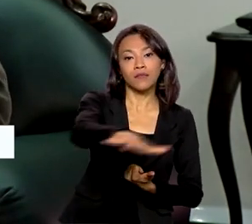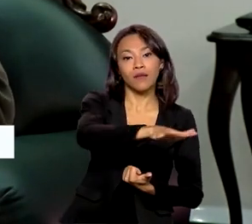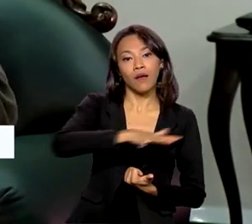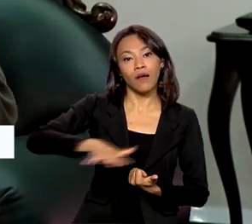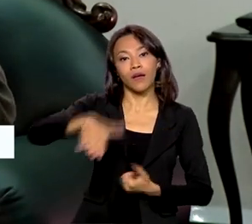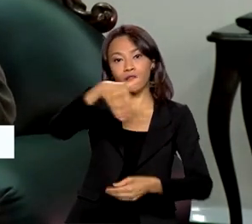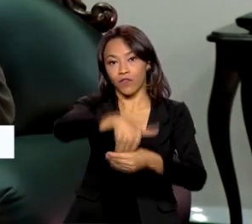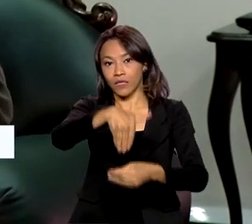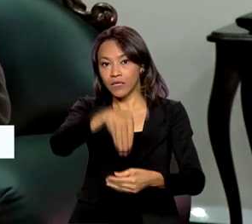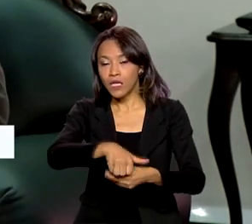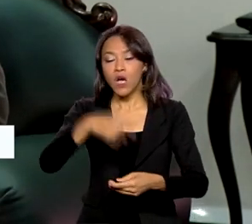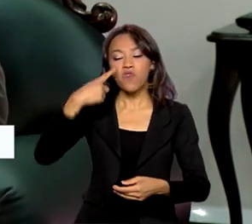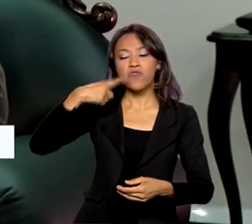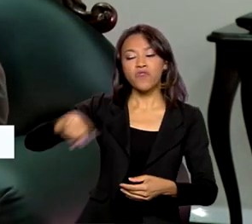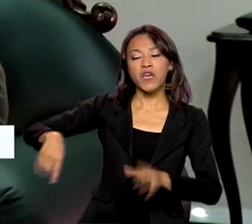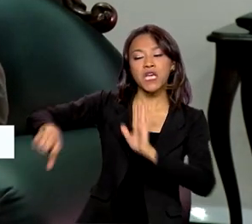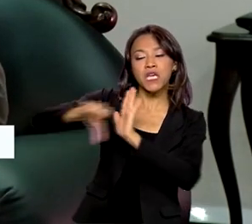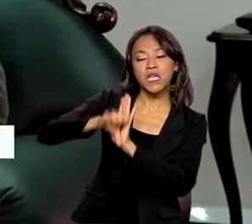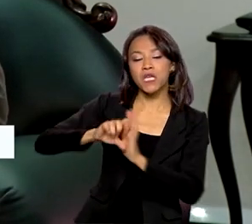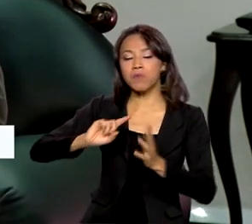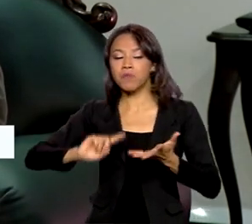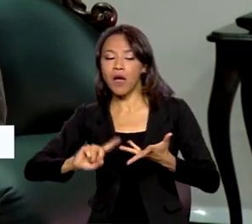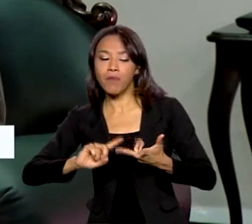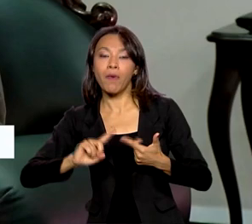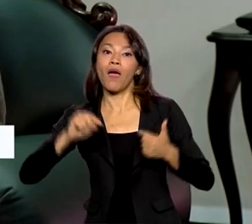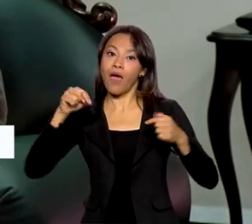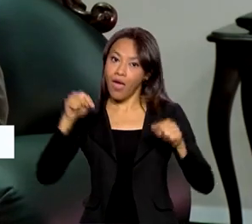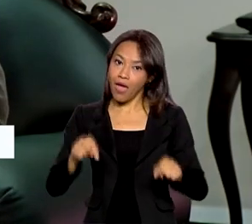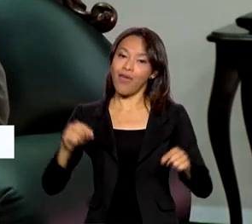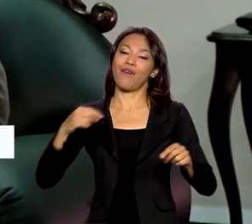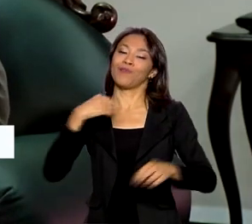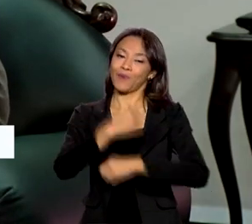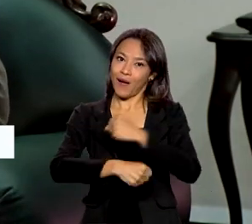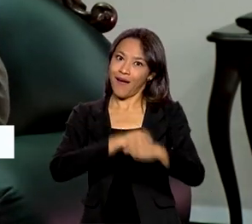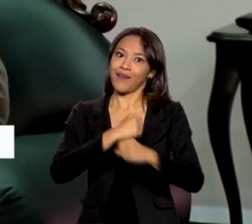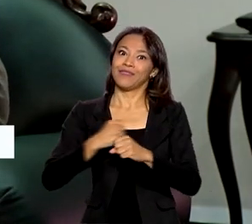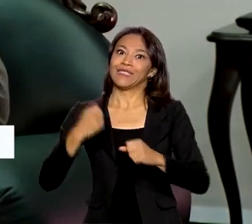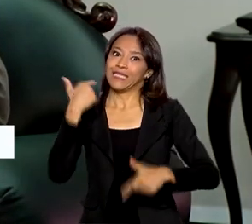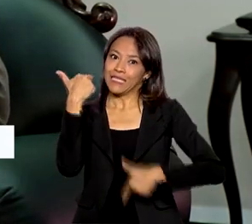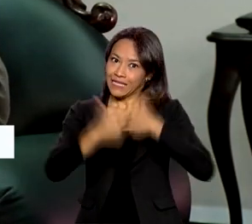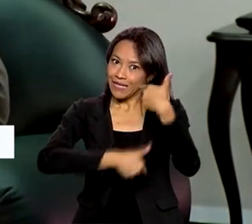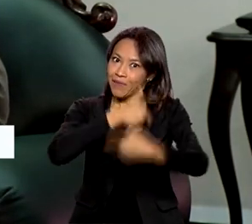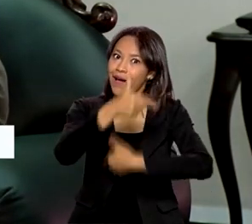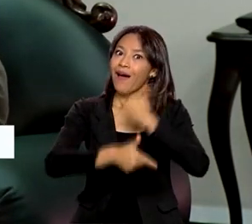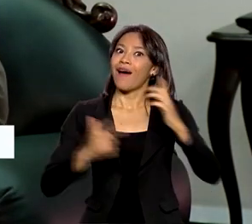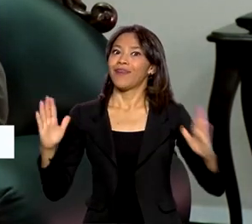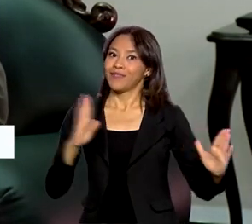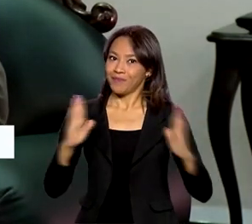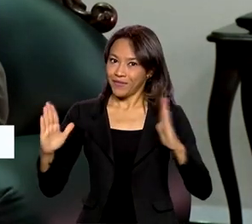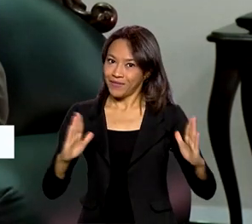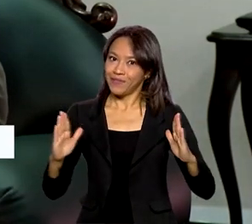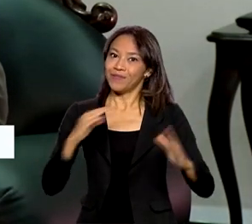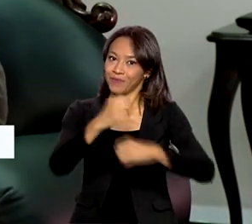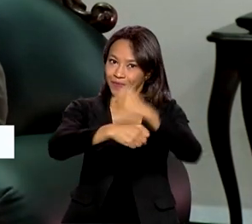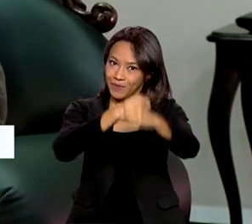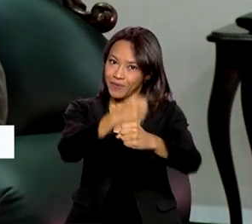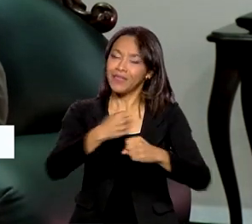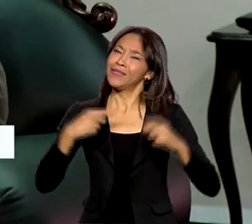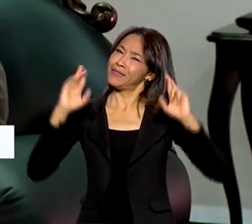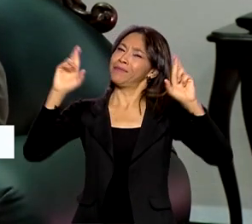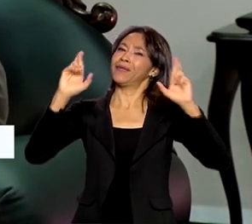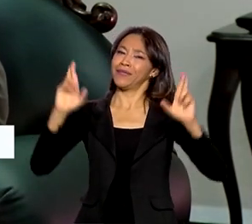também apurando eventuais crimes enfim vai ser humano também de muito trabalho mas de muita alegria e de muita esperança